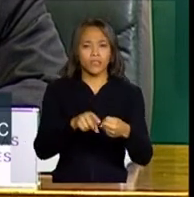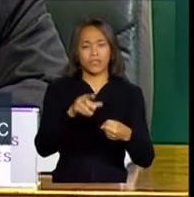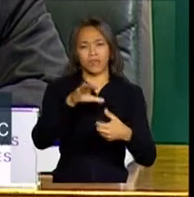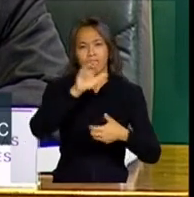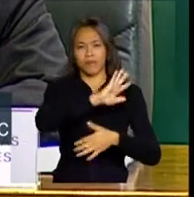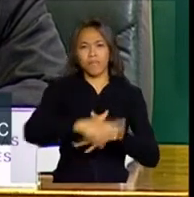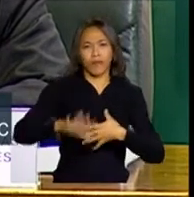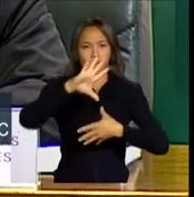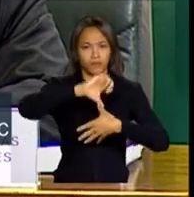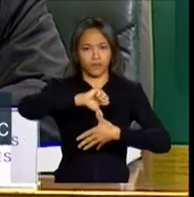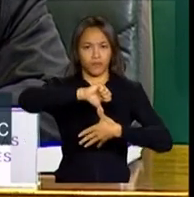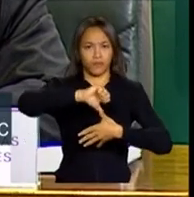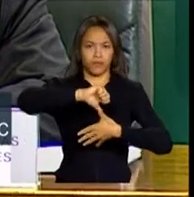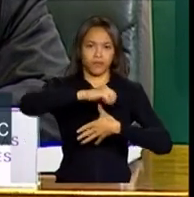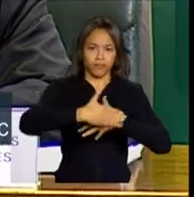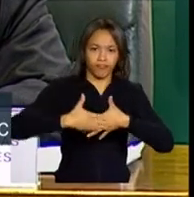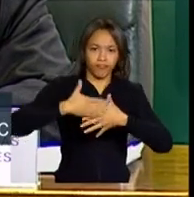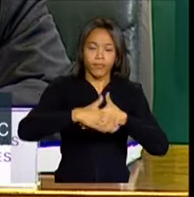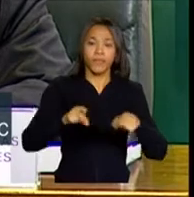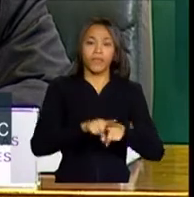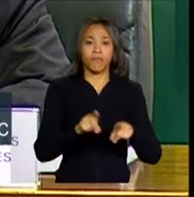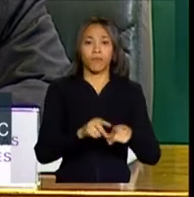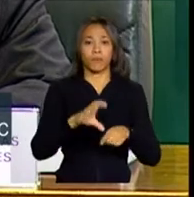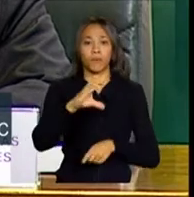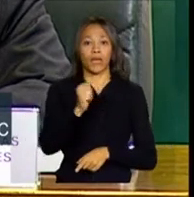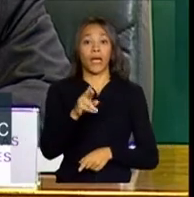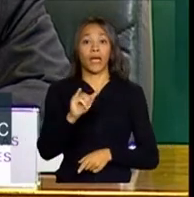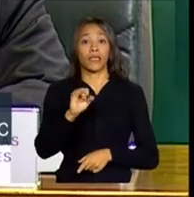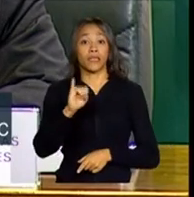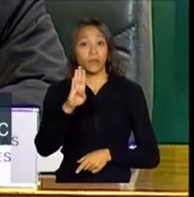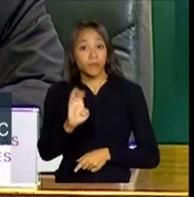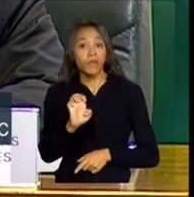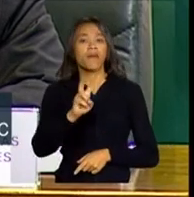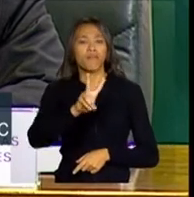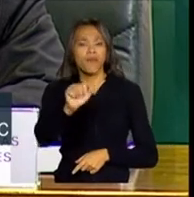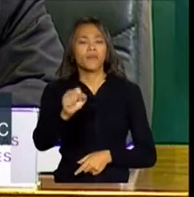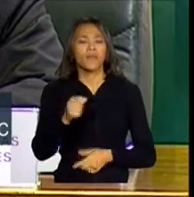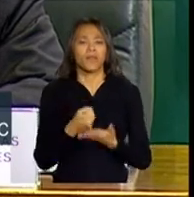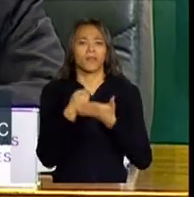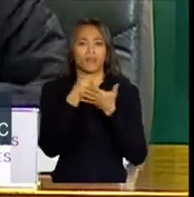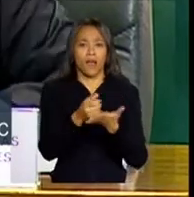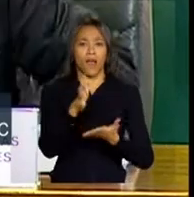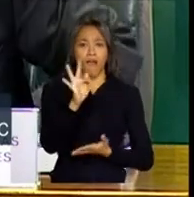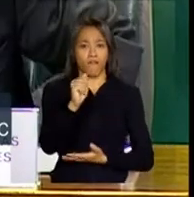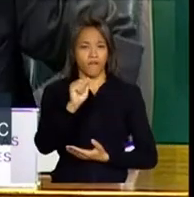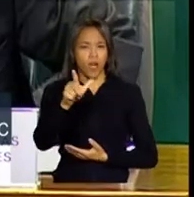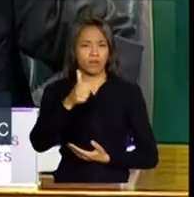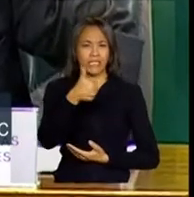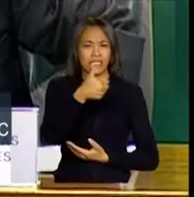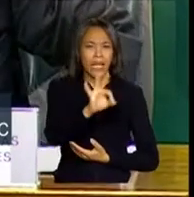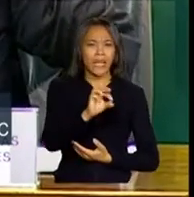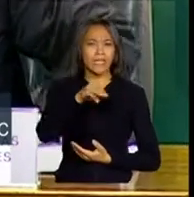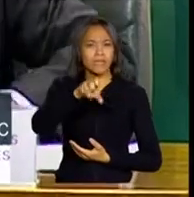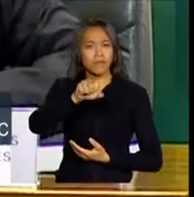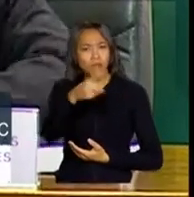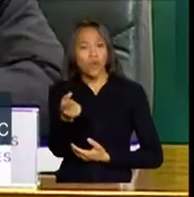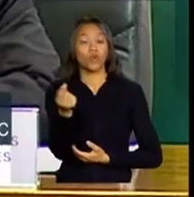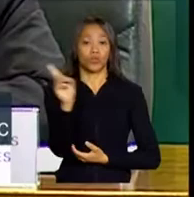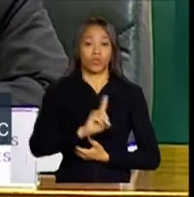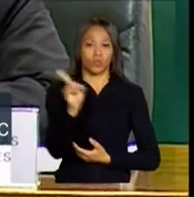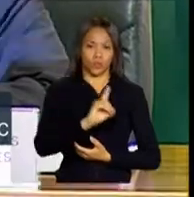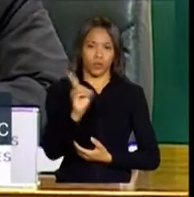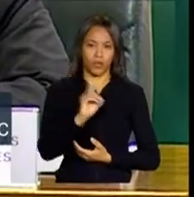da América Latina e do Caribe para o custeio desse projeto será disponibilizado a fau o montante de 10 milhões de dólares